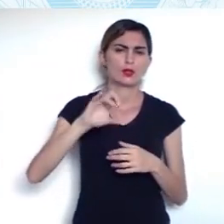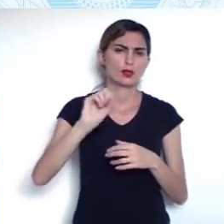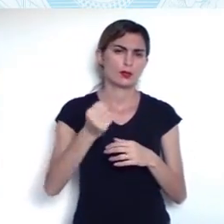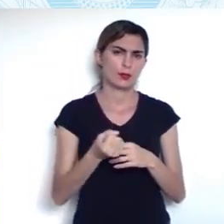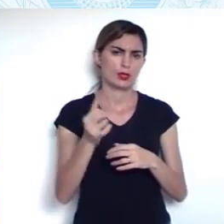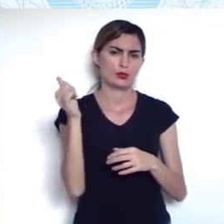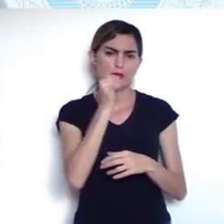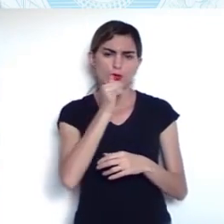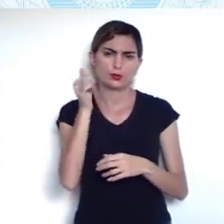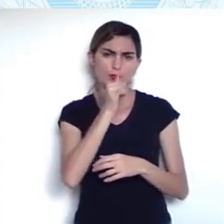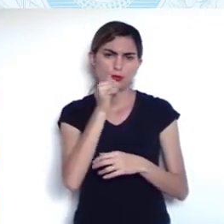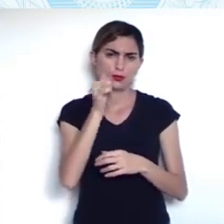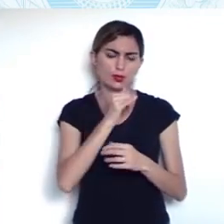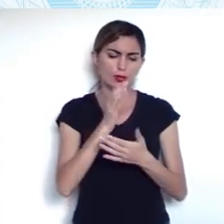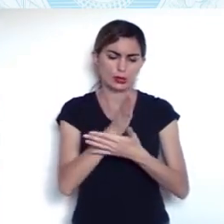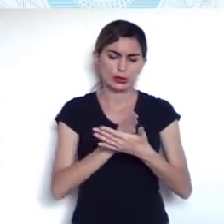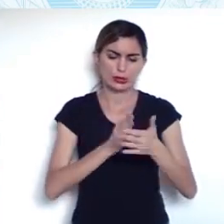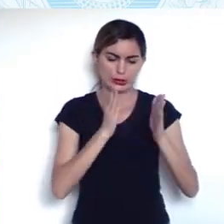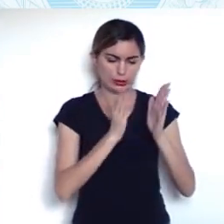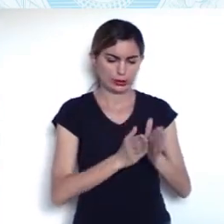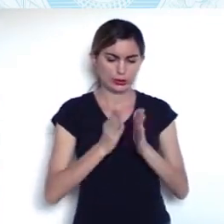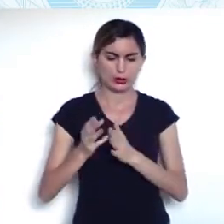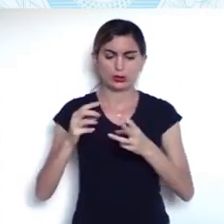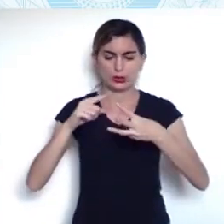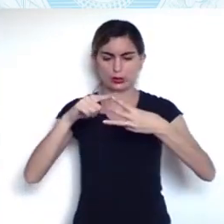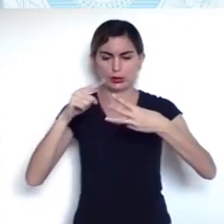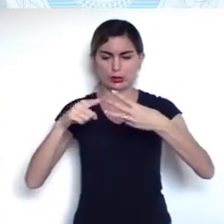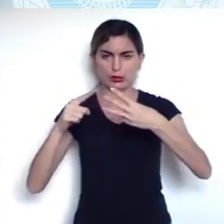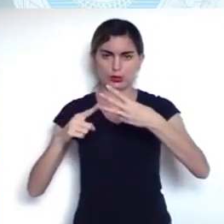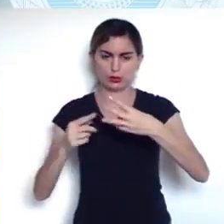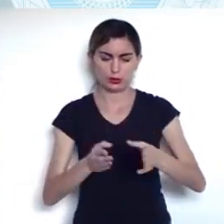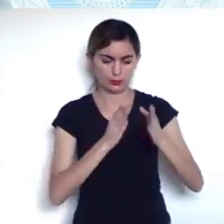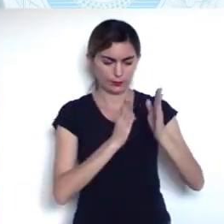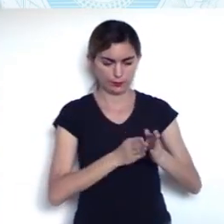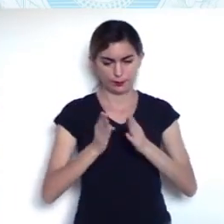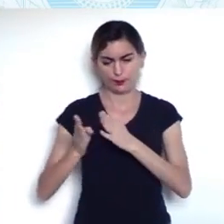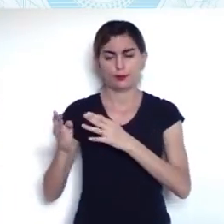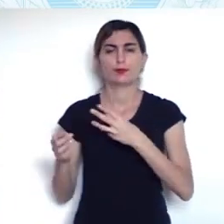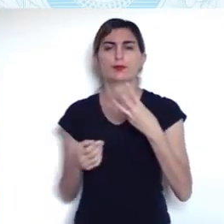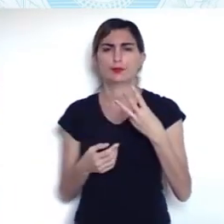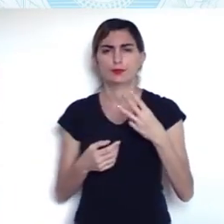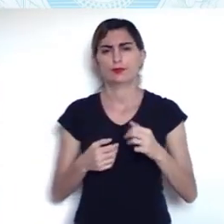Renascimento italiano ele está dividido em 3 grandes fases.